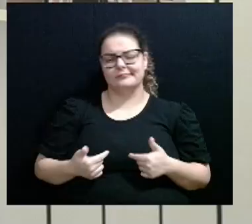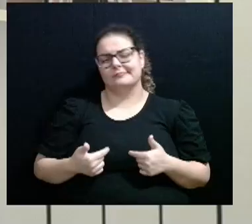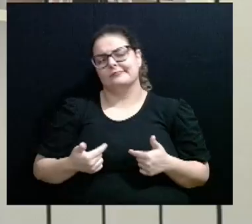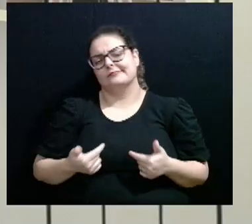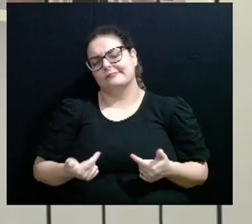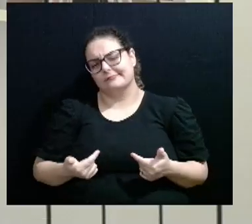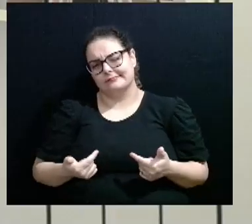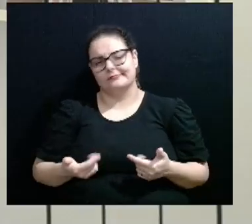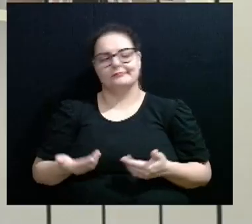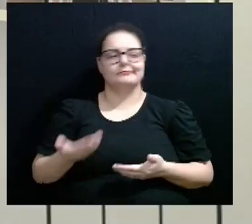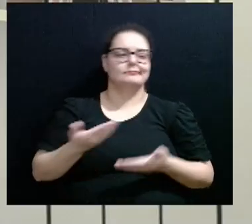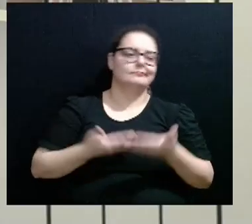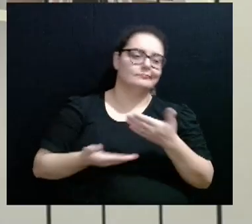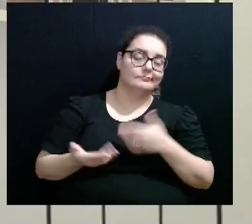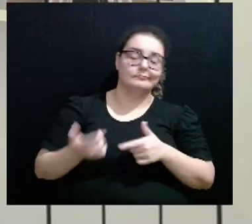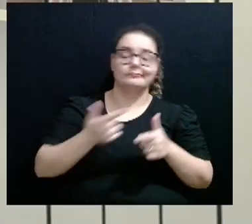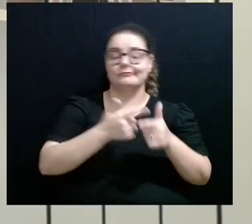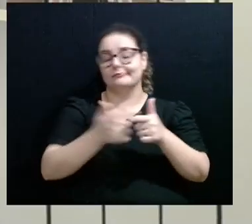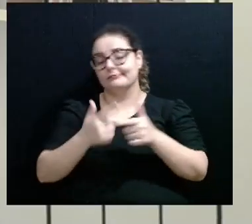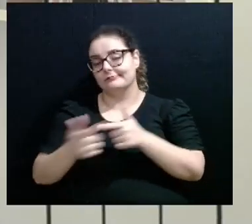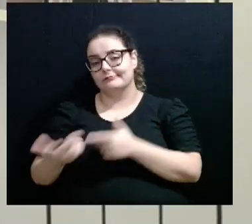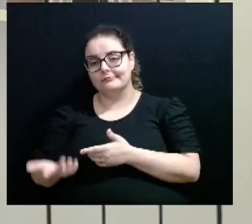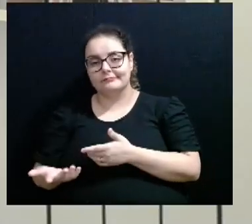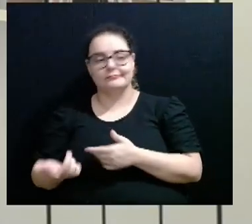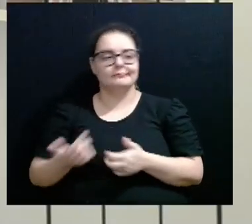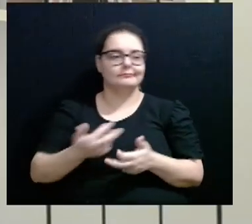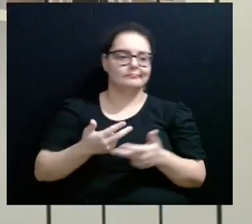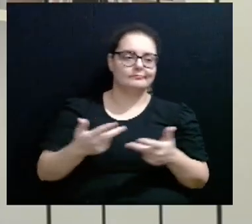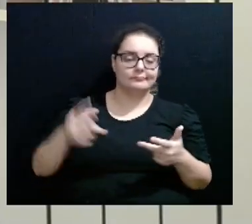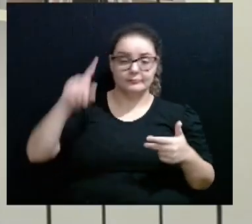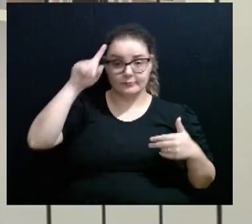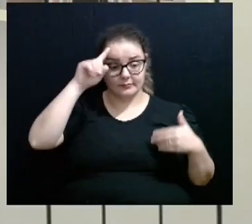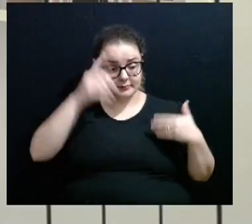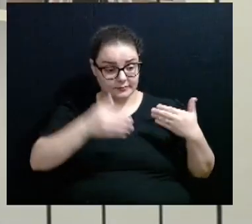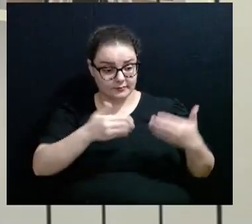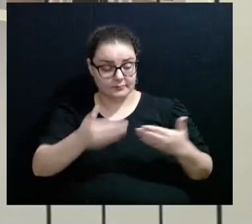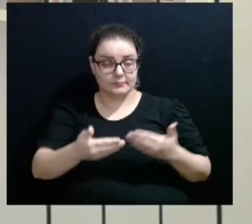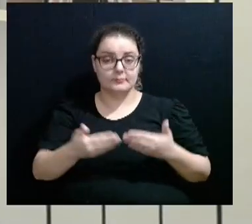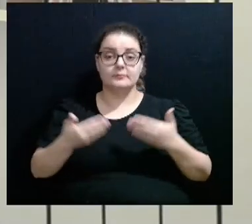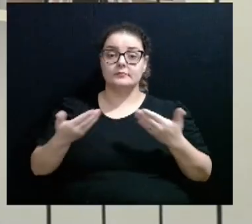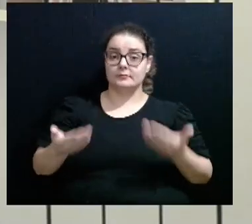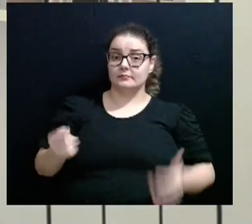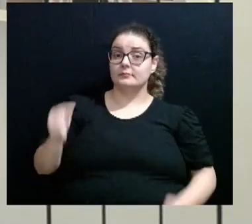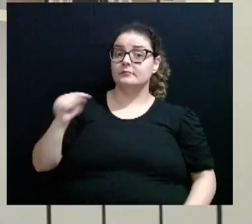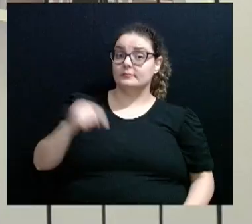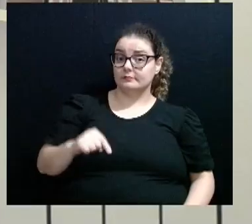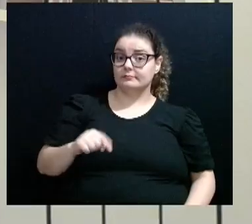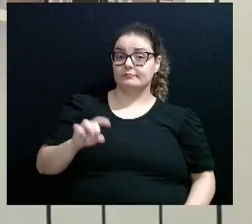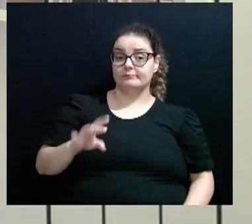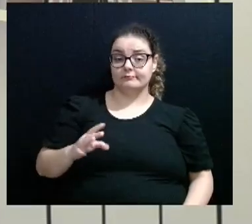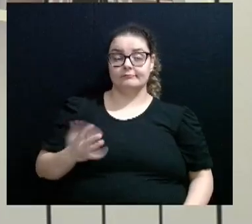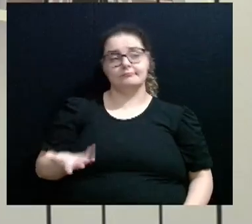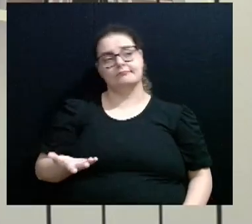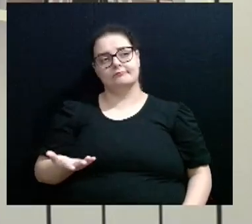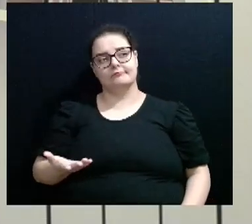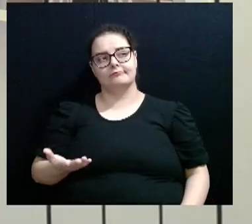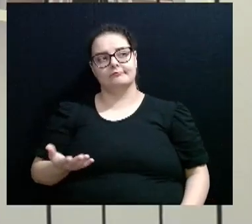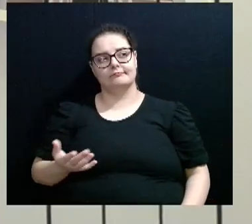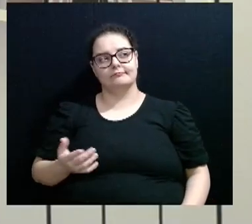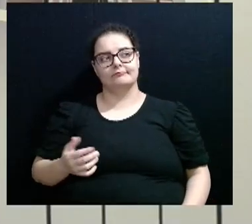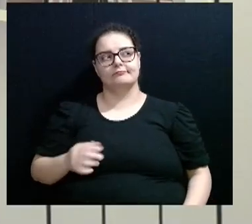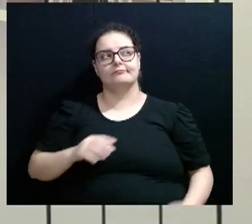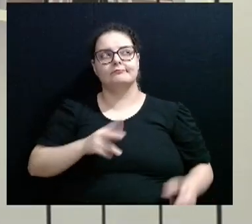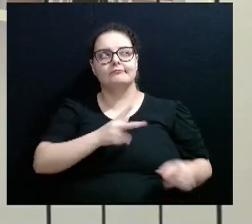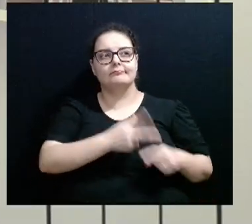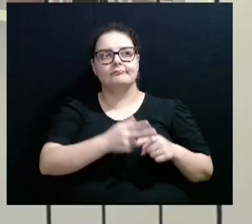ali problemas, as coisas do cotidiano, então ali é só um recorte. Como é que você enxerga esta problemática